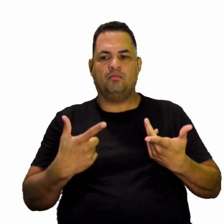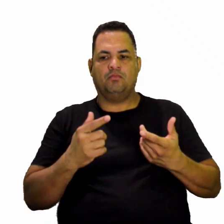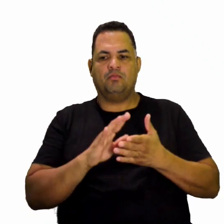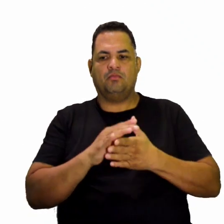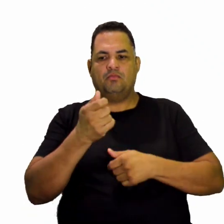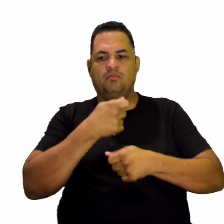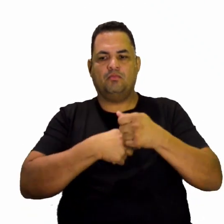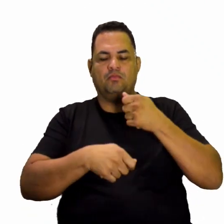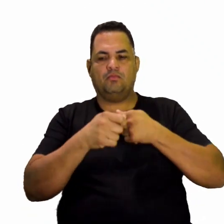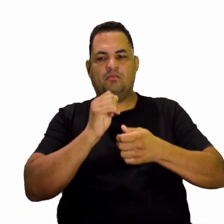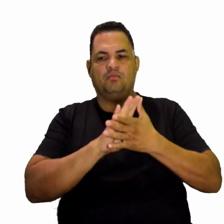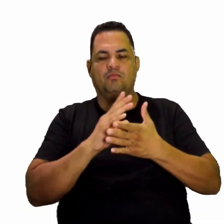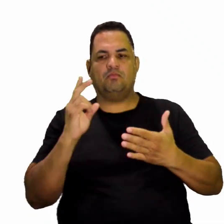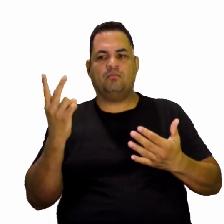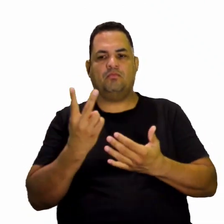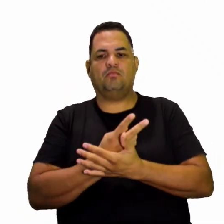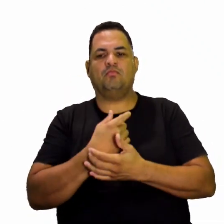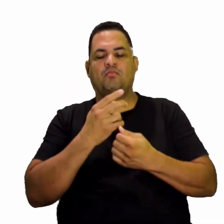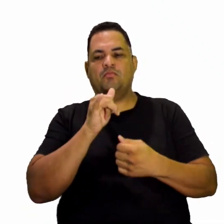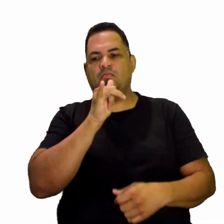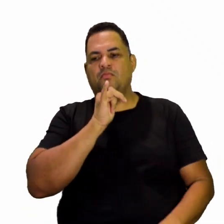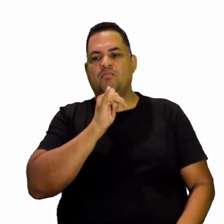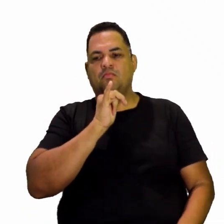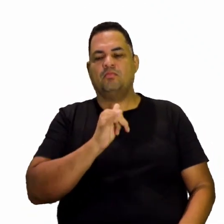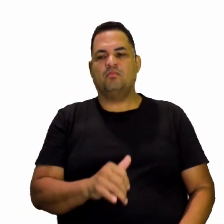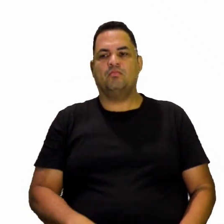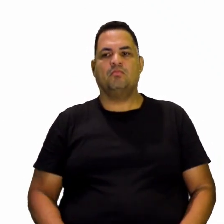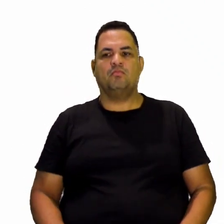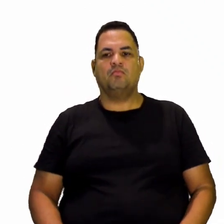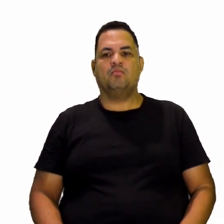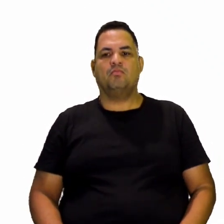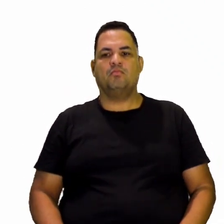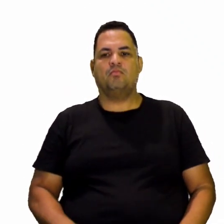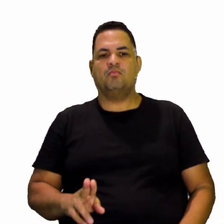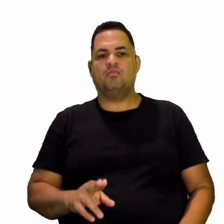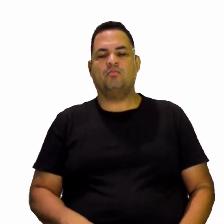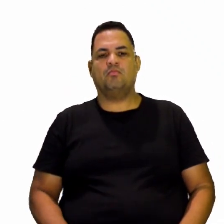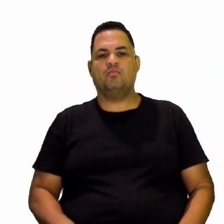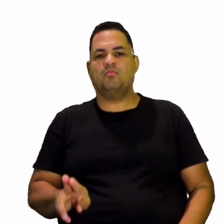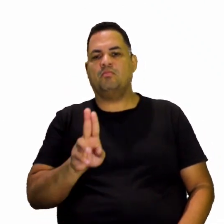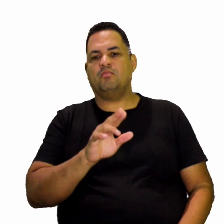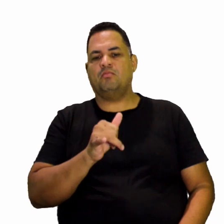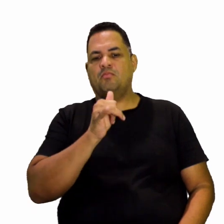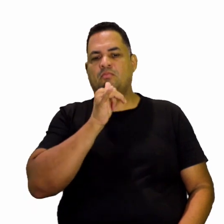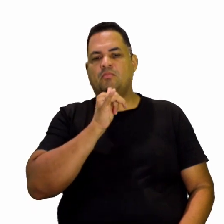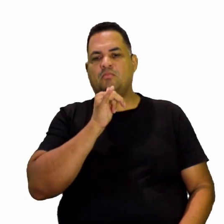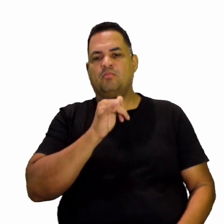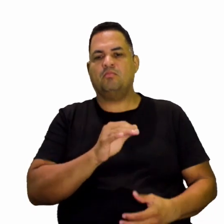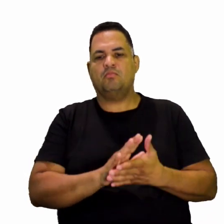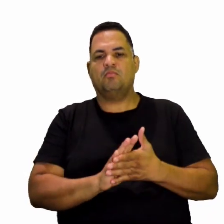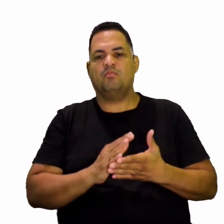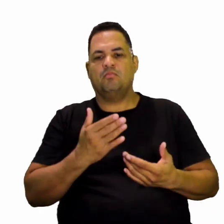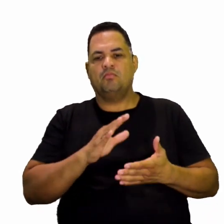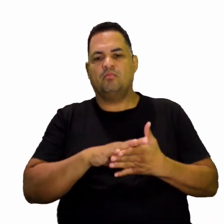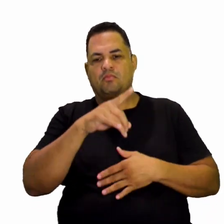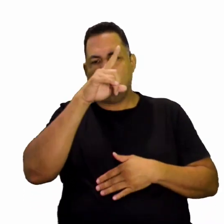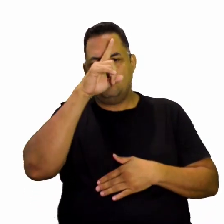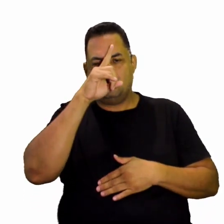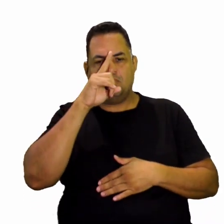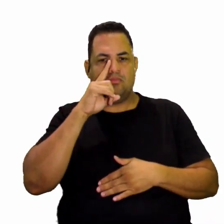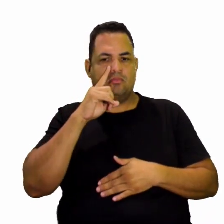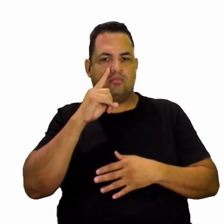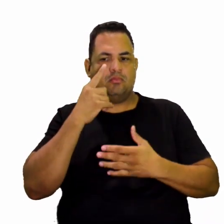necessidades econômicas também para acontecer, como, por exemplo, né, eu uso esse exemplo sempre, a questão lá do amadurecimento de uma